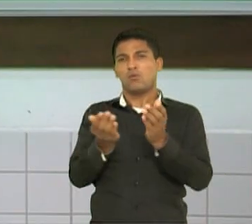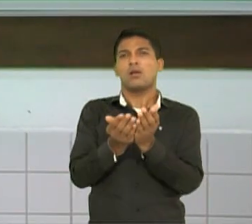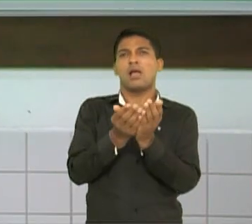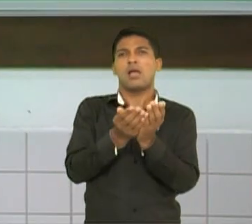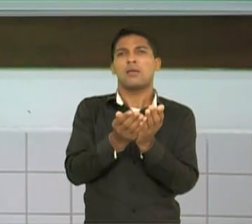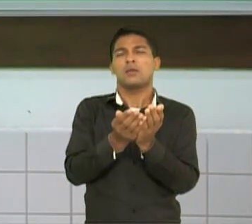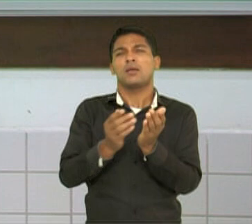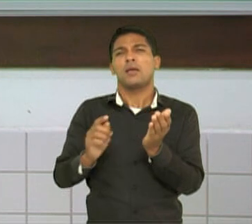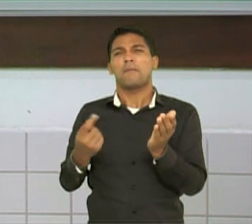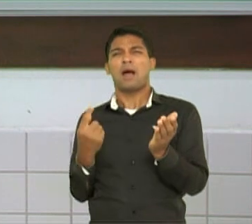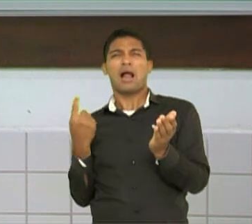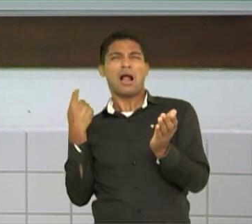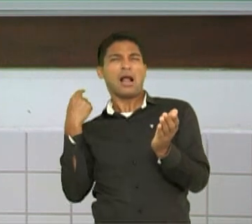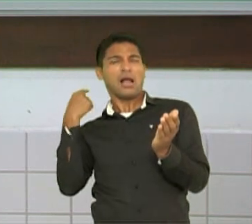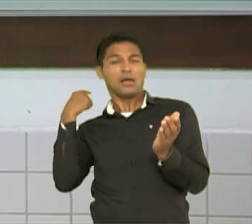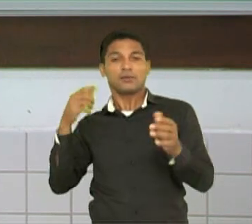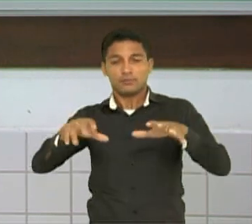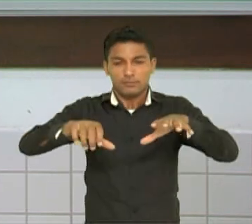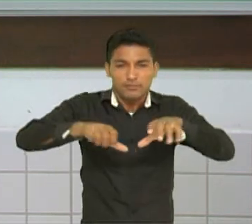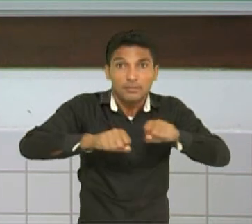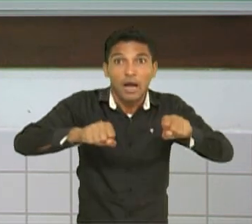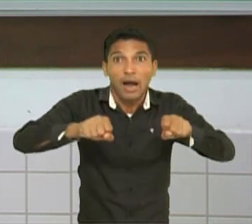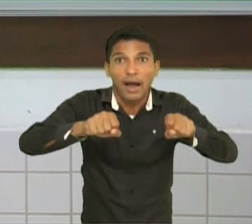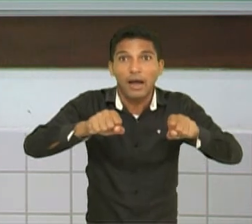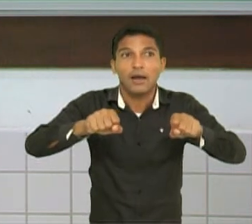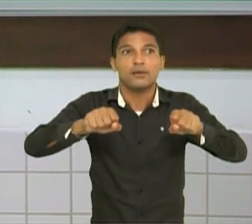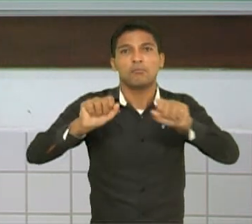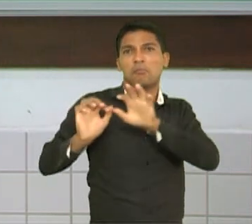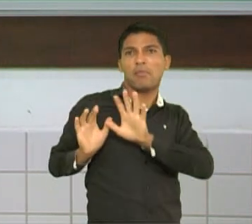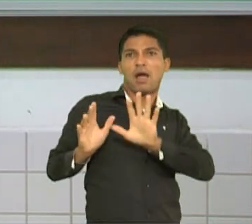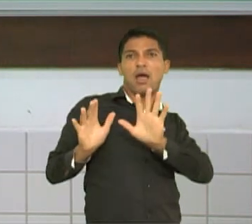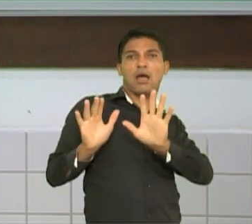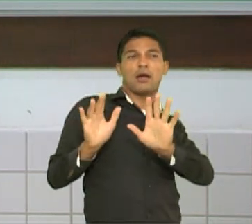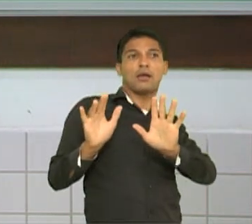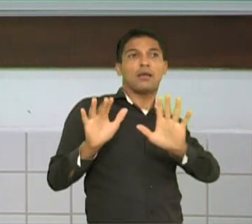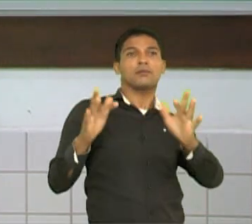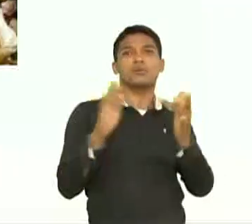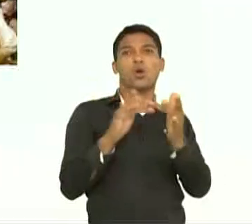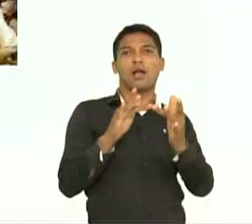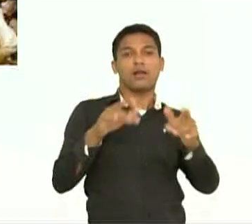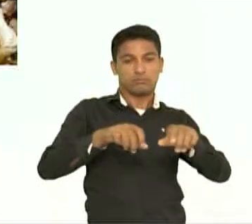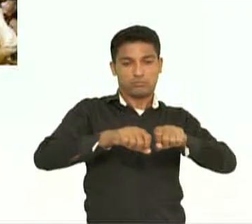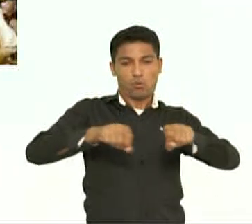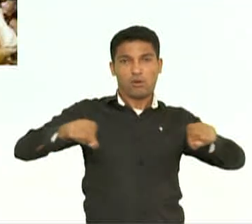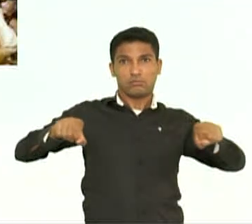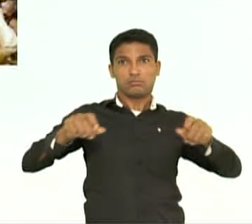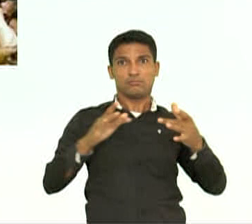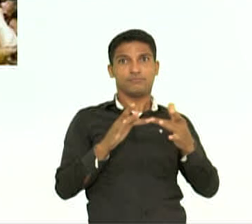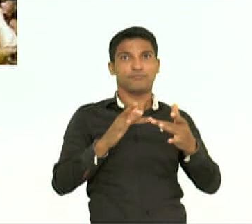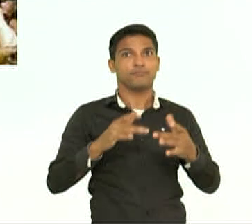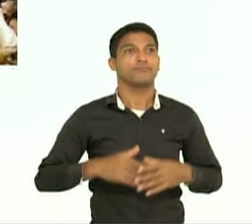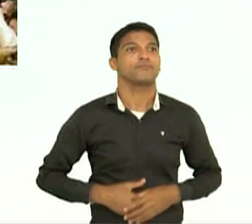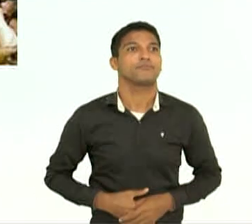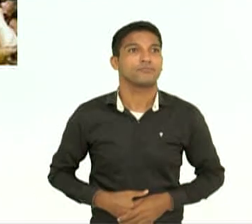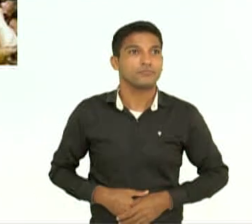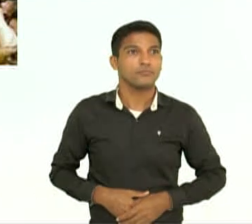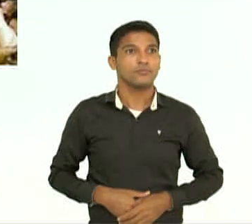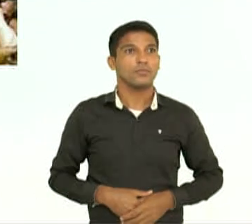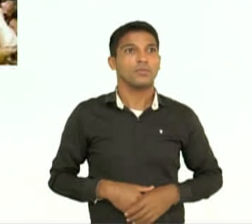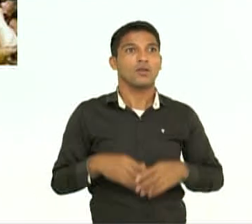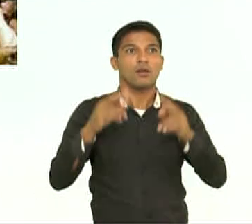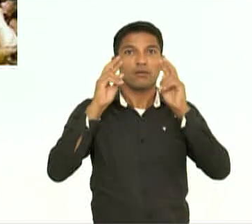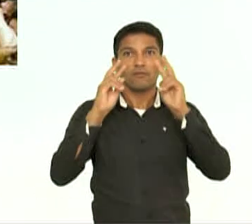bonita, intensa, inclusive, da fé católica. Aqui temos uma foto que vocês podem acompanhar, então, os